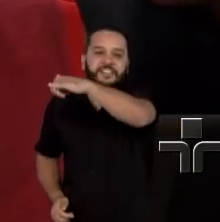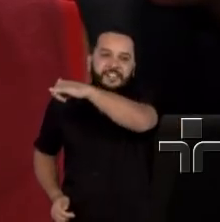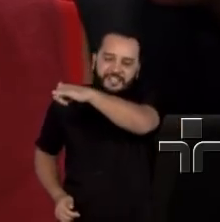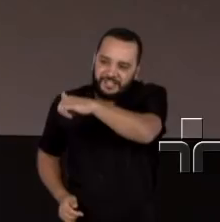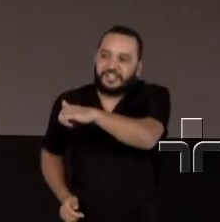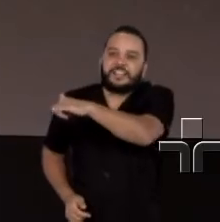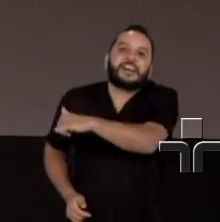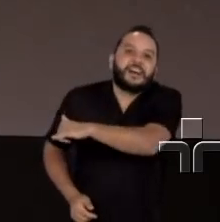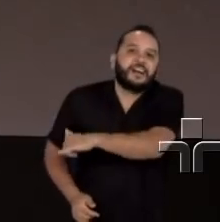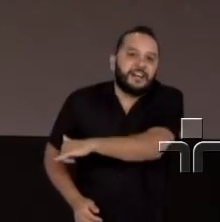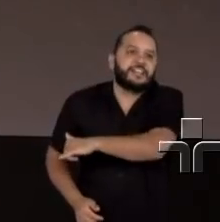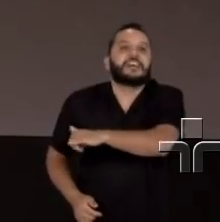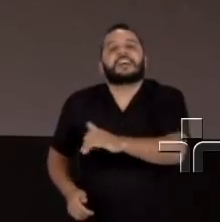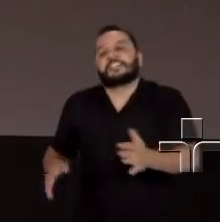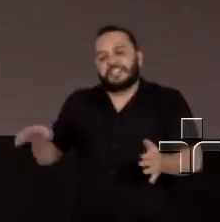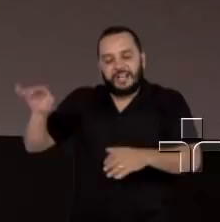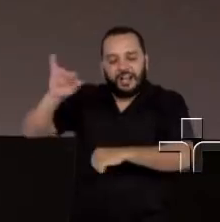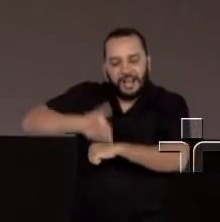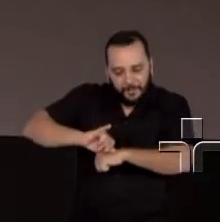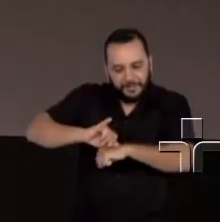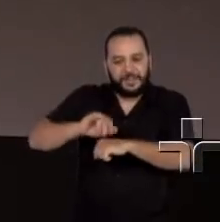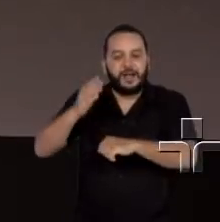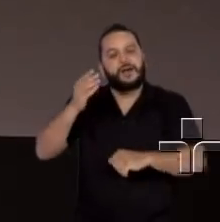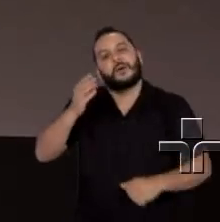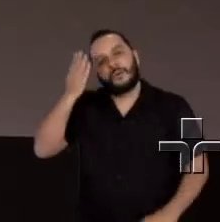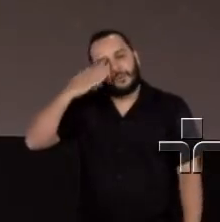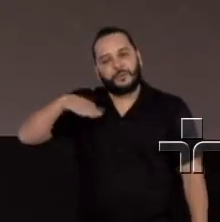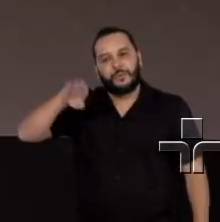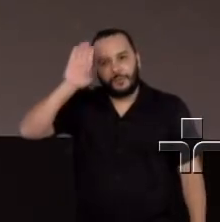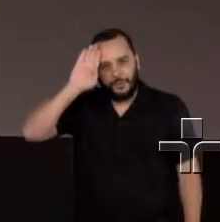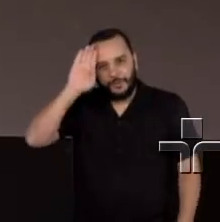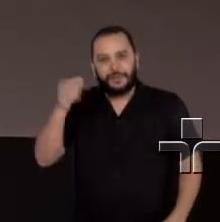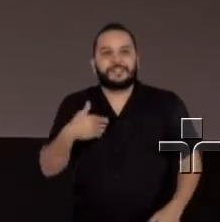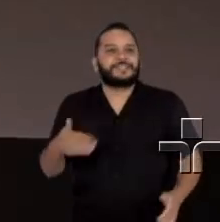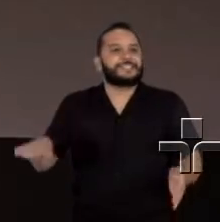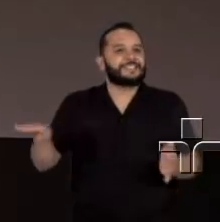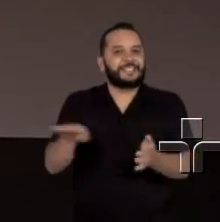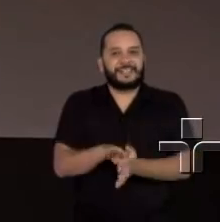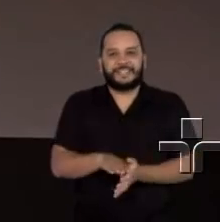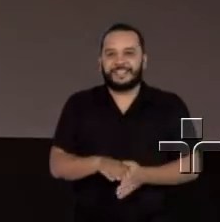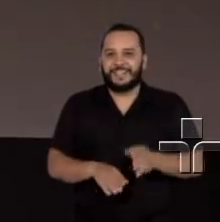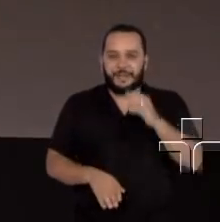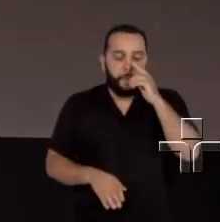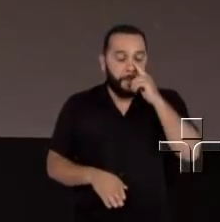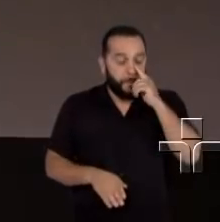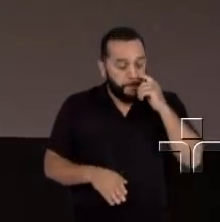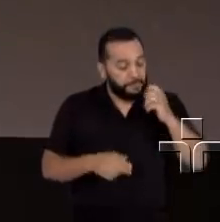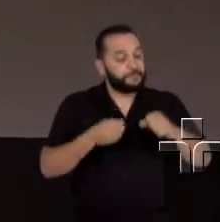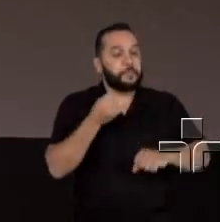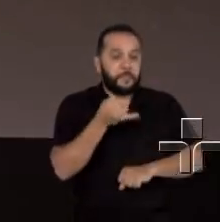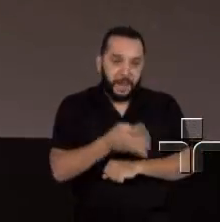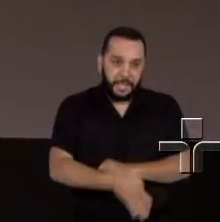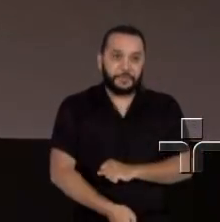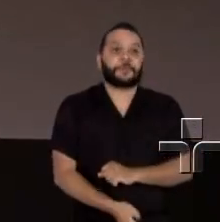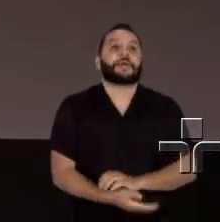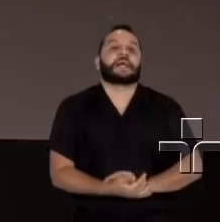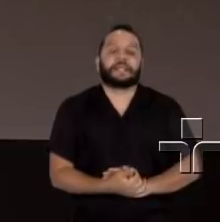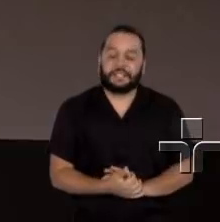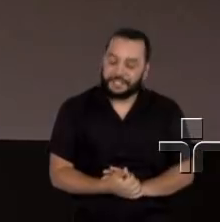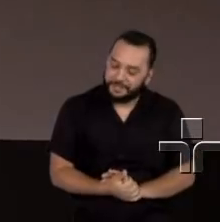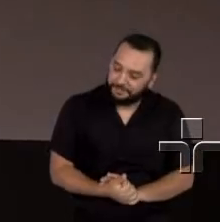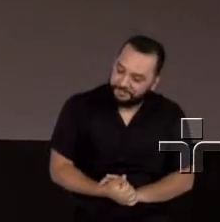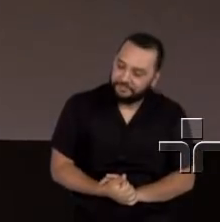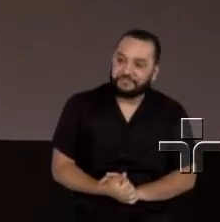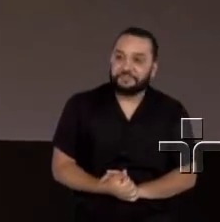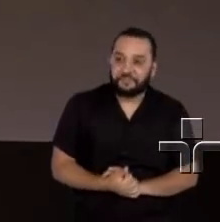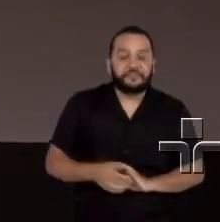Até chegar em Havana. E assim o elenco chegou em Havana, de madrugada. Mas aí eles